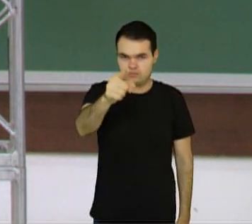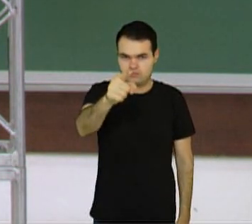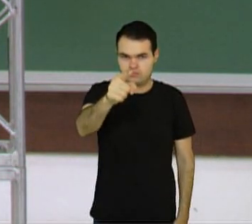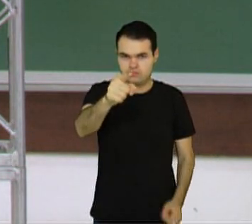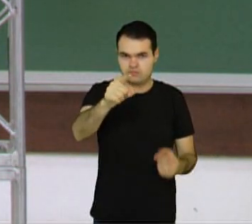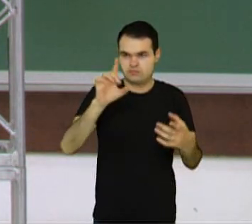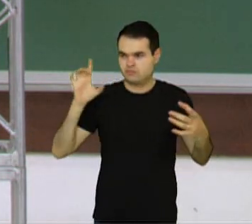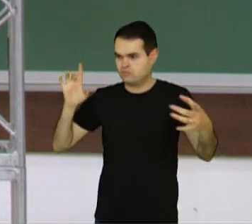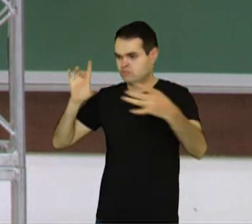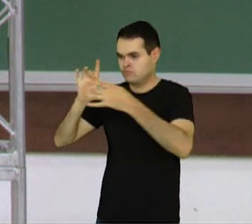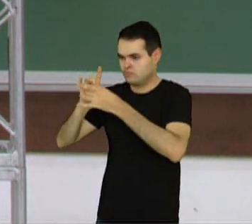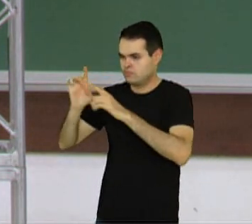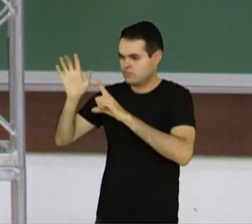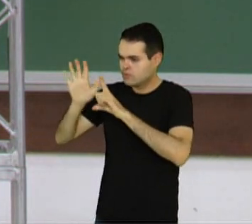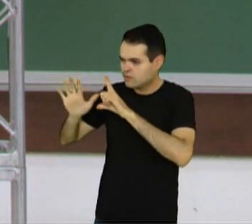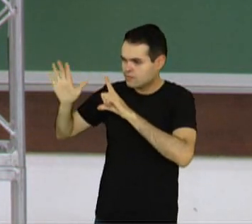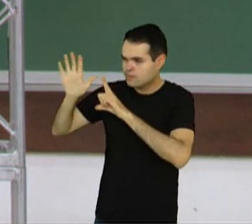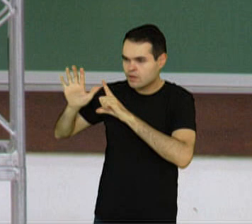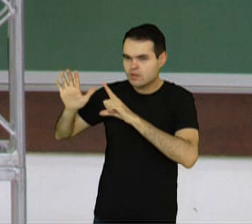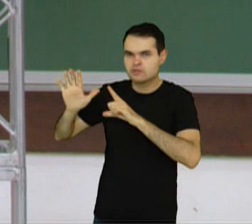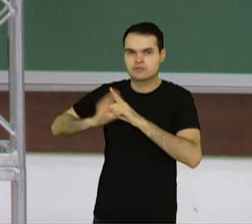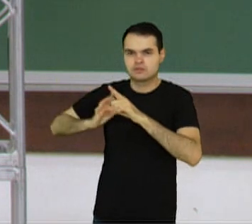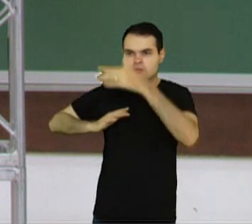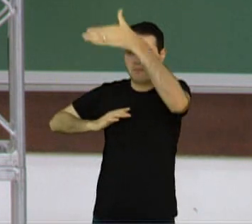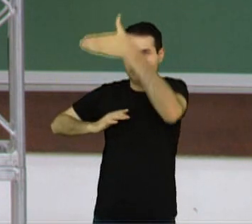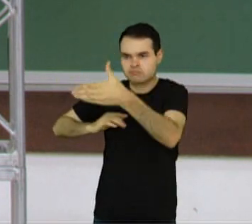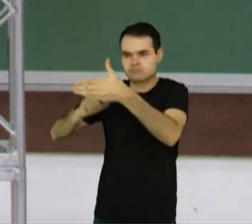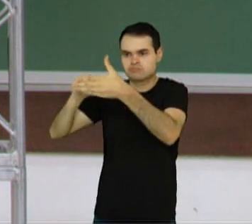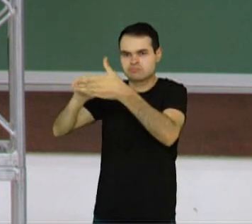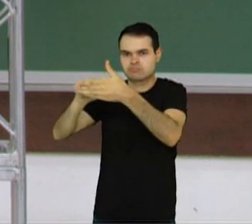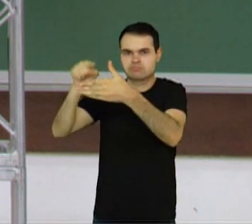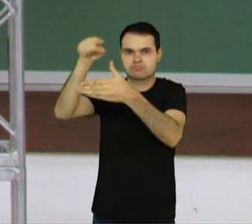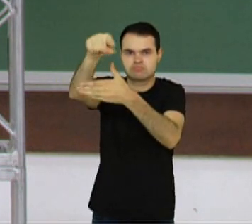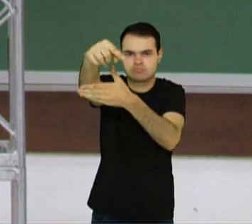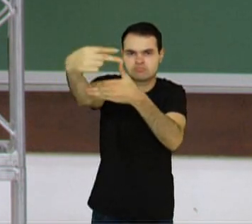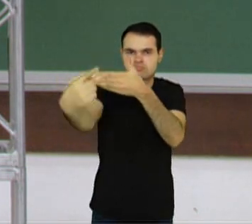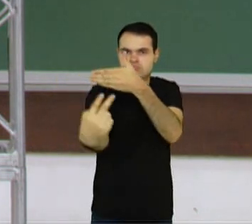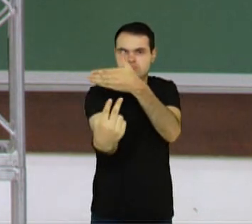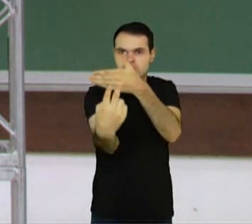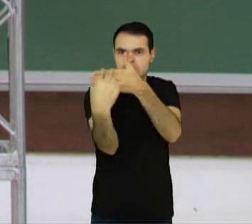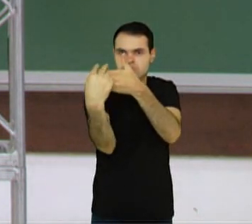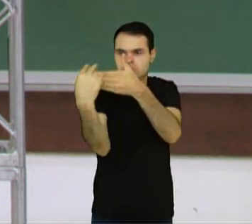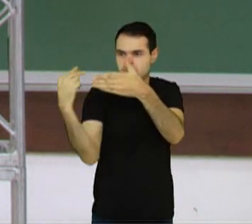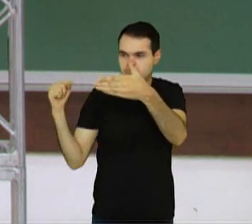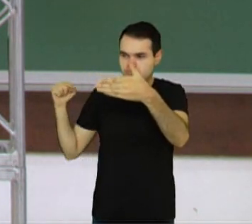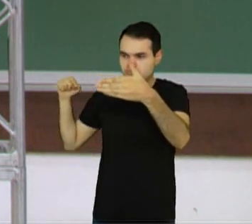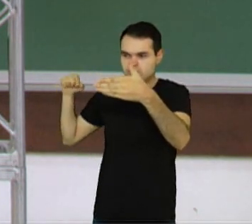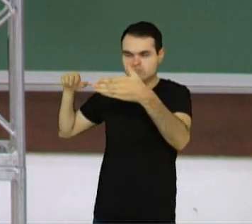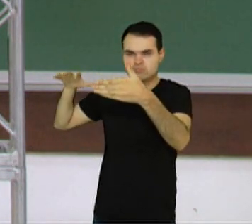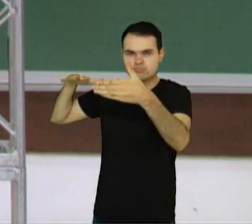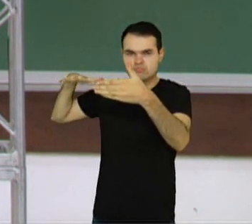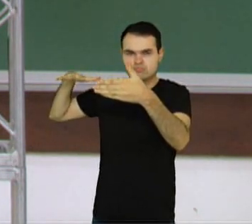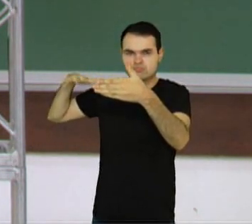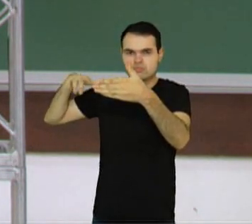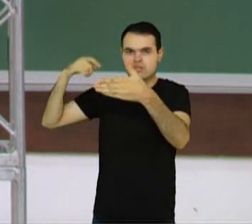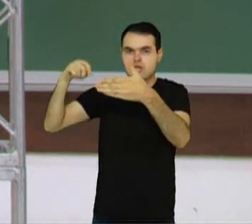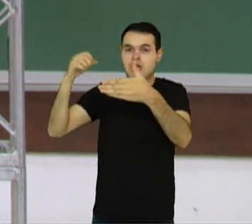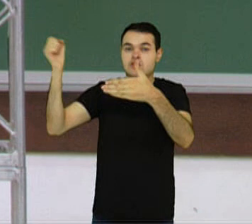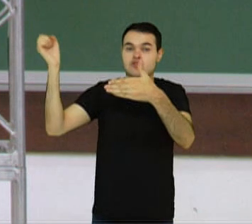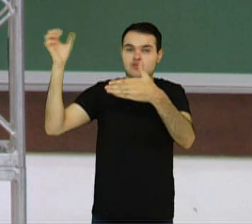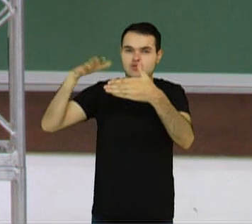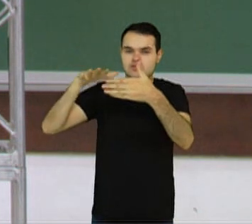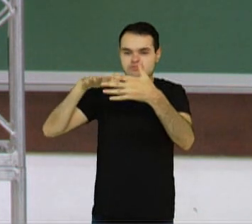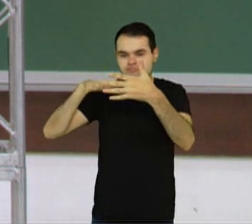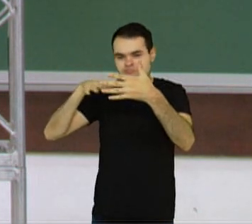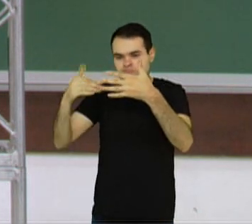que você vai estar observando tem essa lente polarizadora no meio do caminho. A luz obrigatoriamente precisa passar por essa lente para que